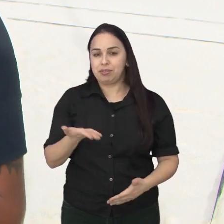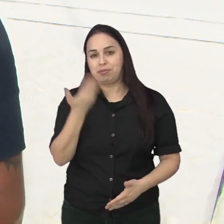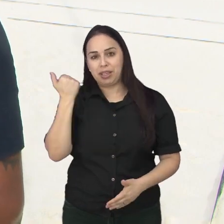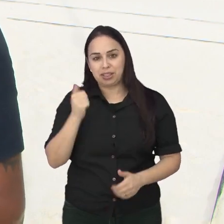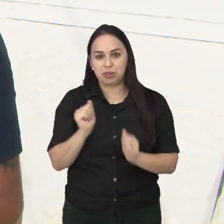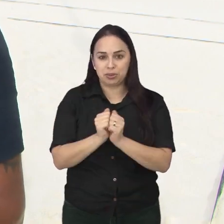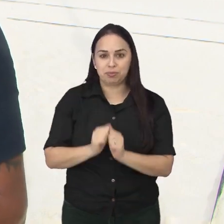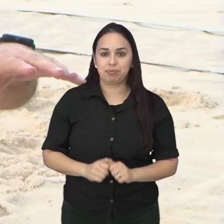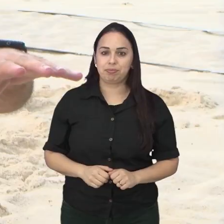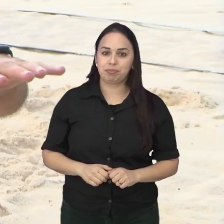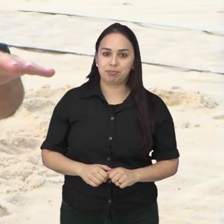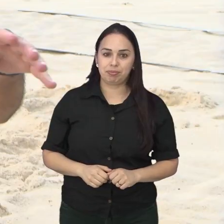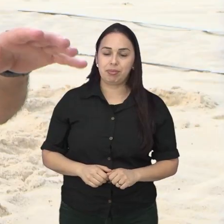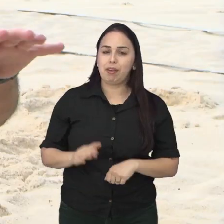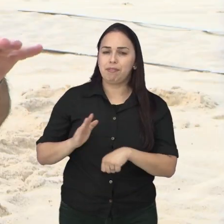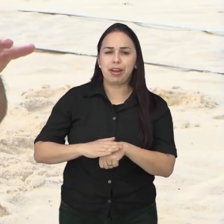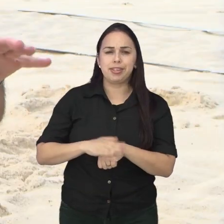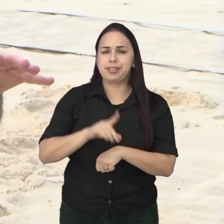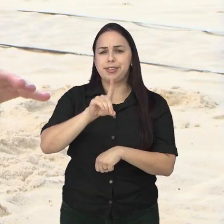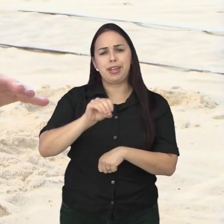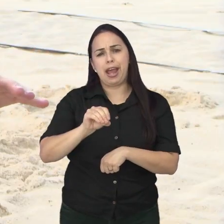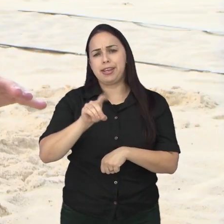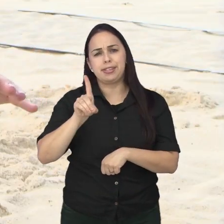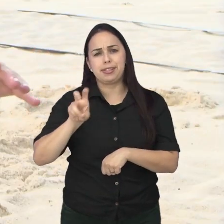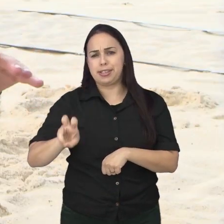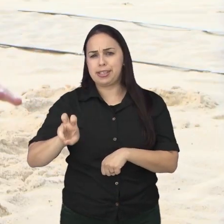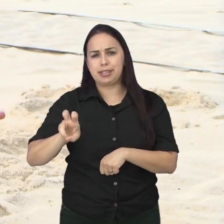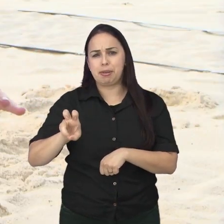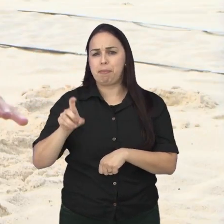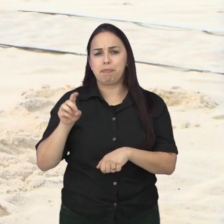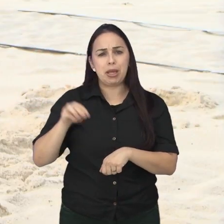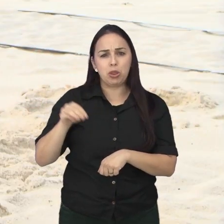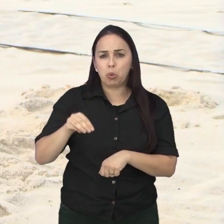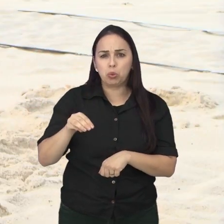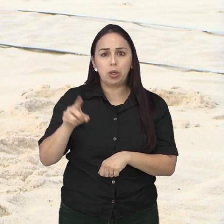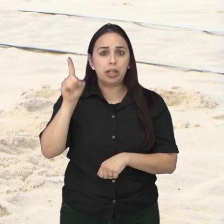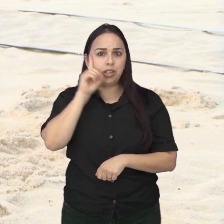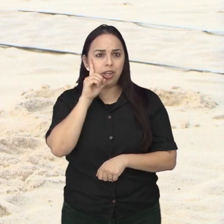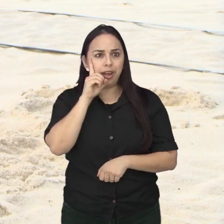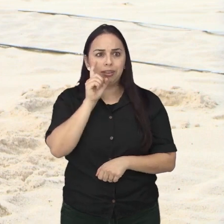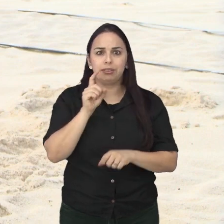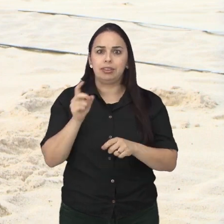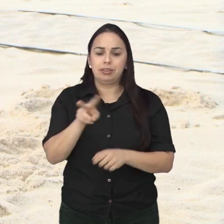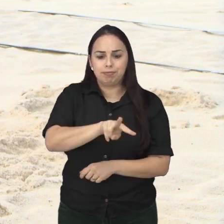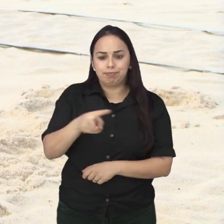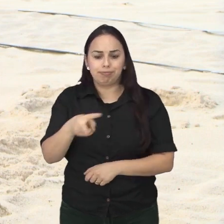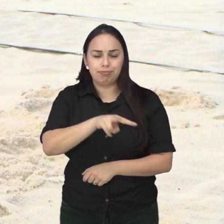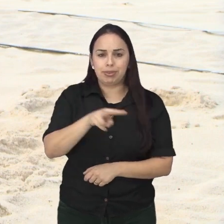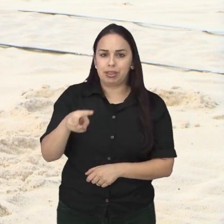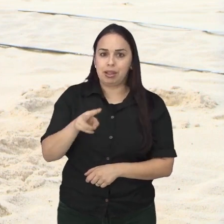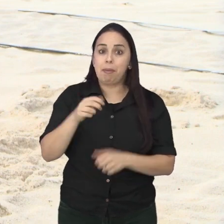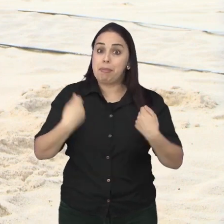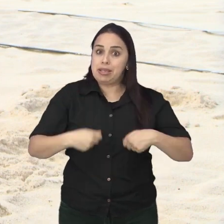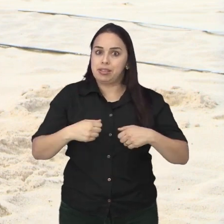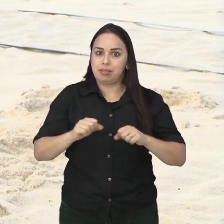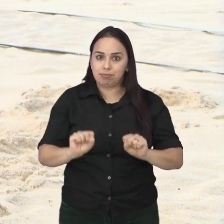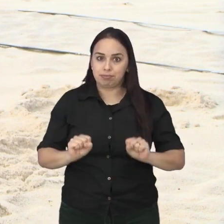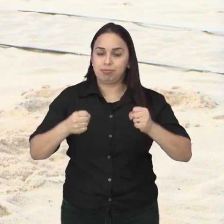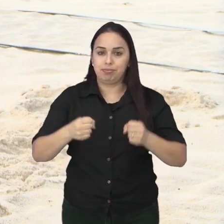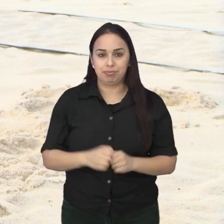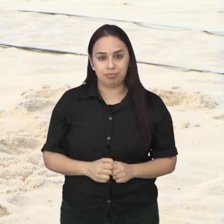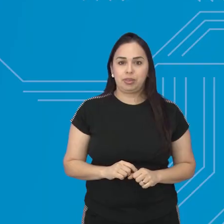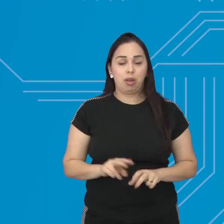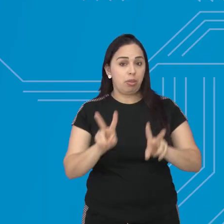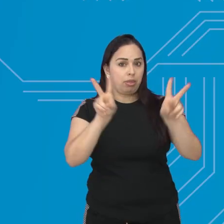vida e venha participar. Nem que você faça 10, 15 minutos de assim, de não, já é um começo, mas tem que se movimentar, nosso corpo não foi feito para ficar